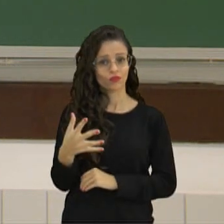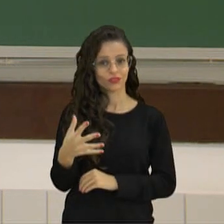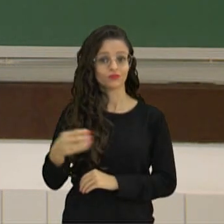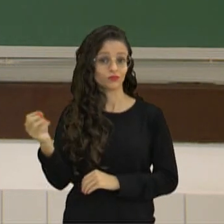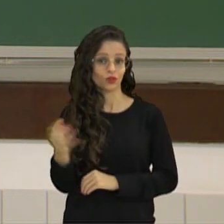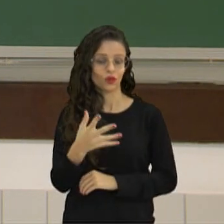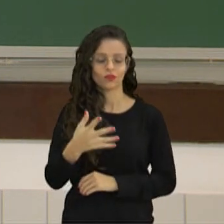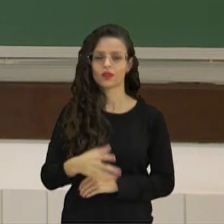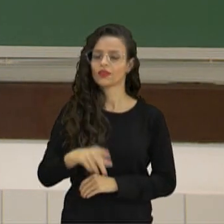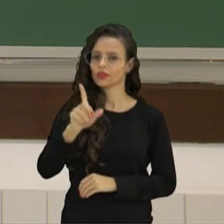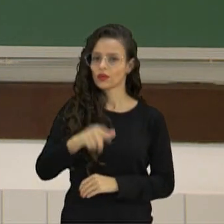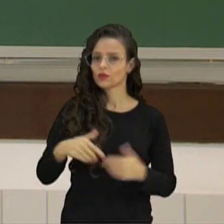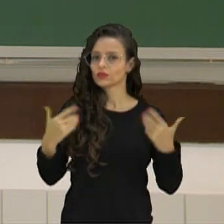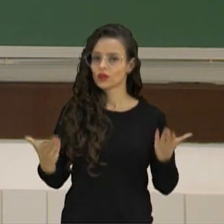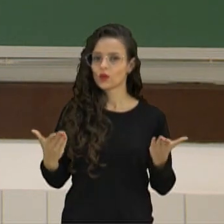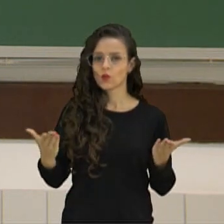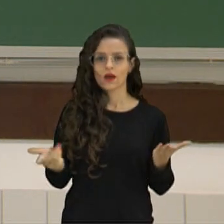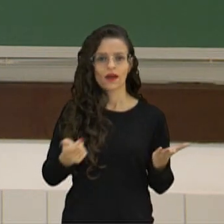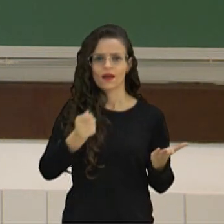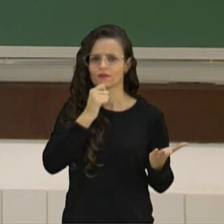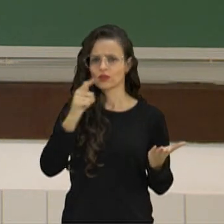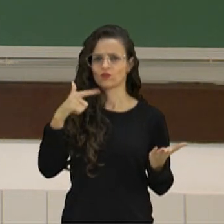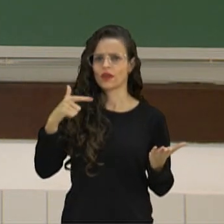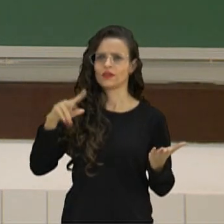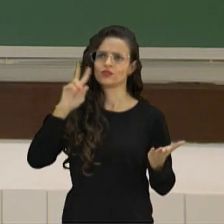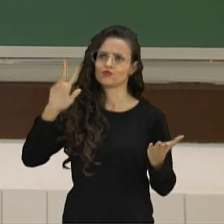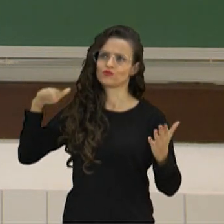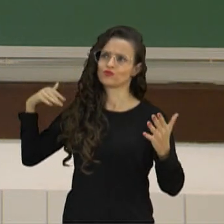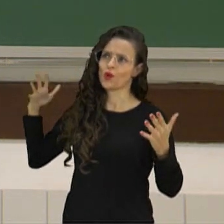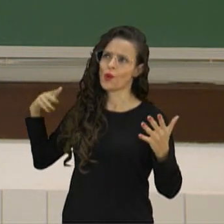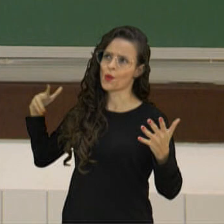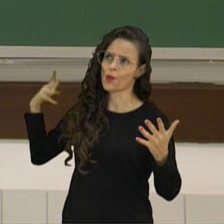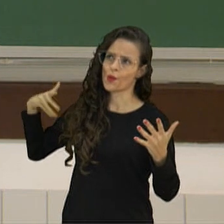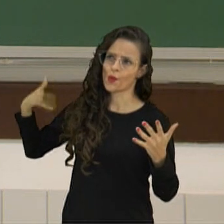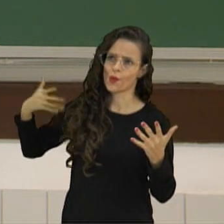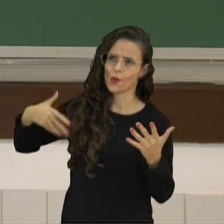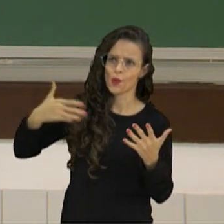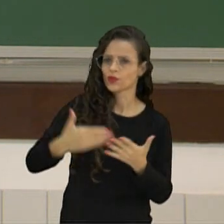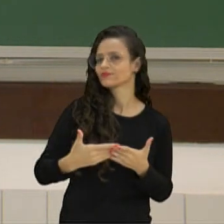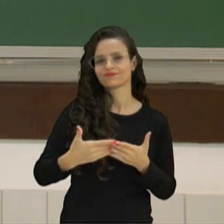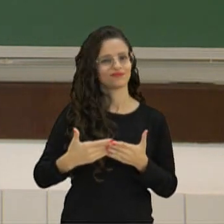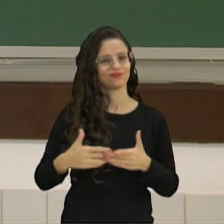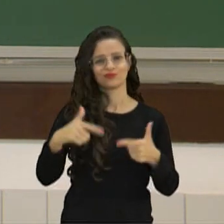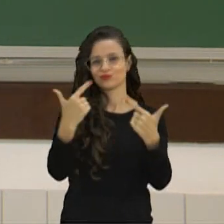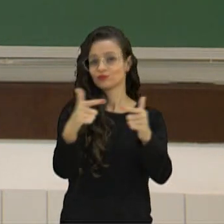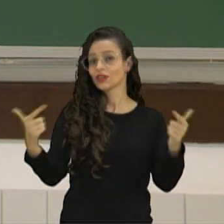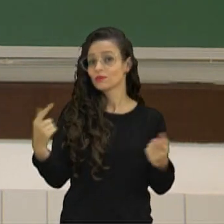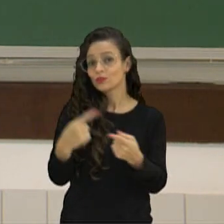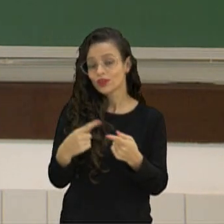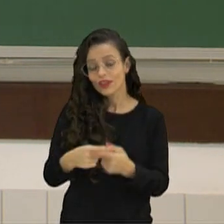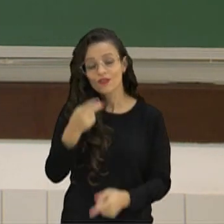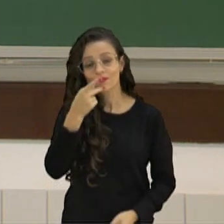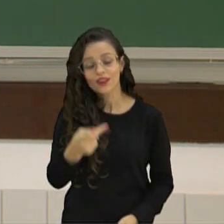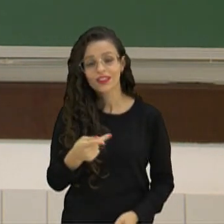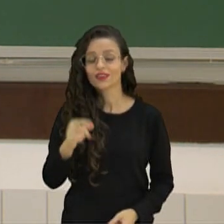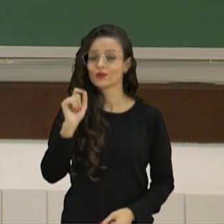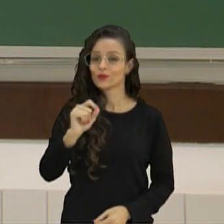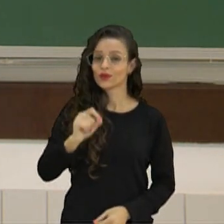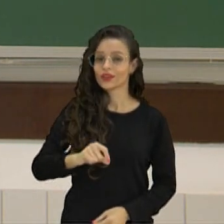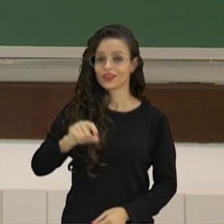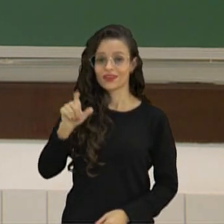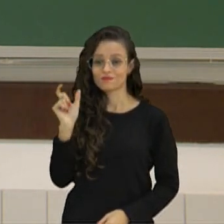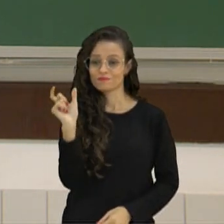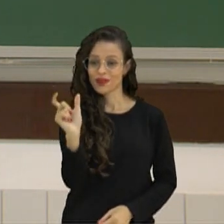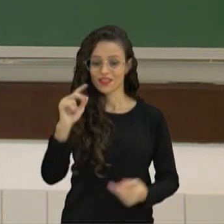nova. Então, nós não temos histórias lá atrás sobre genética. Por quê? Porque, como eu falei, o próprio